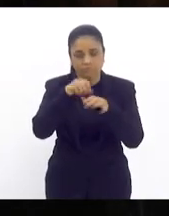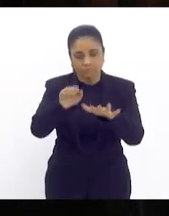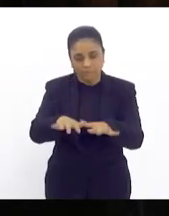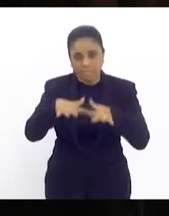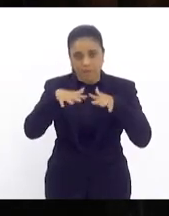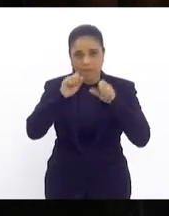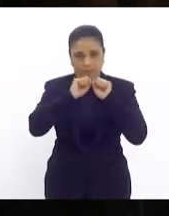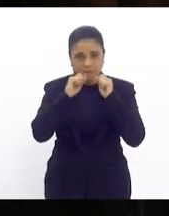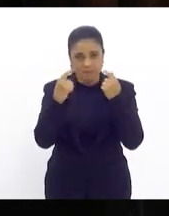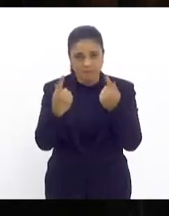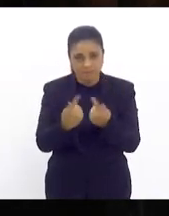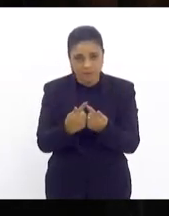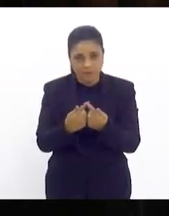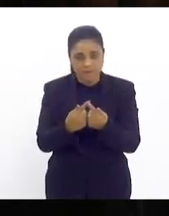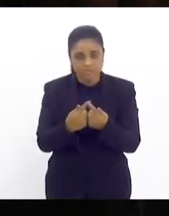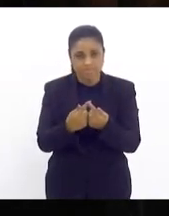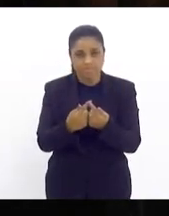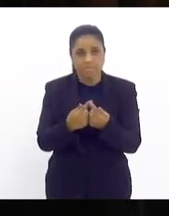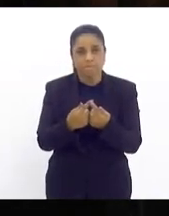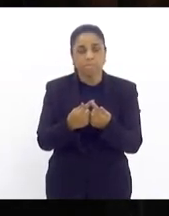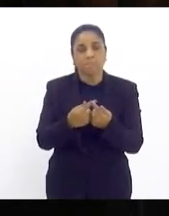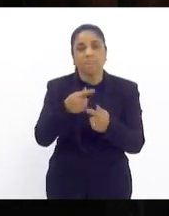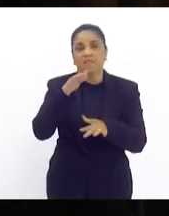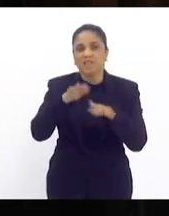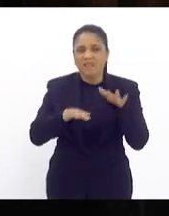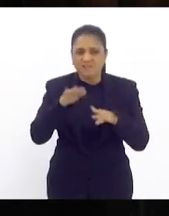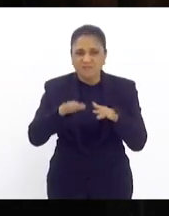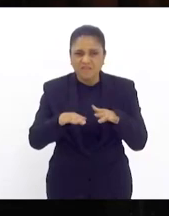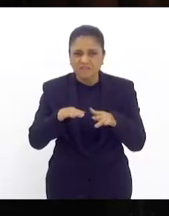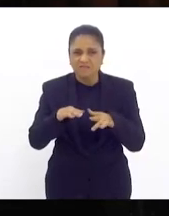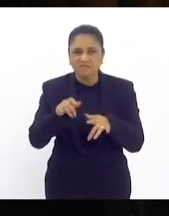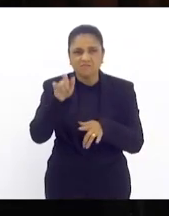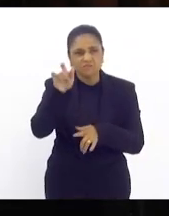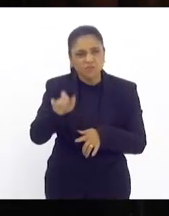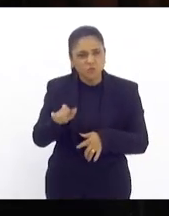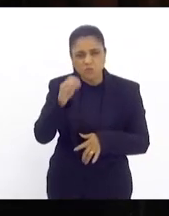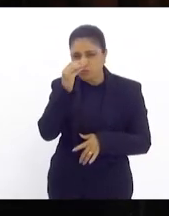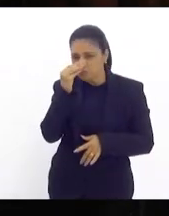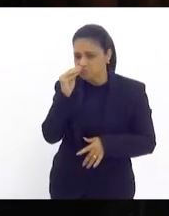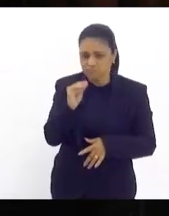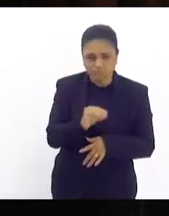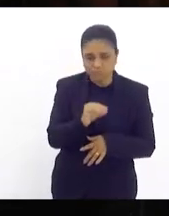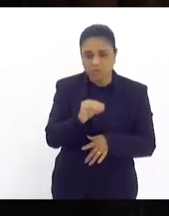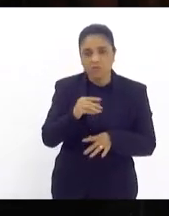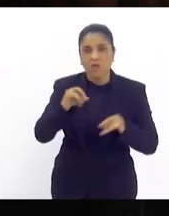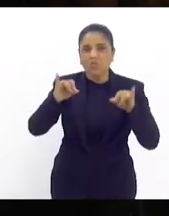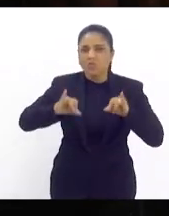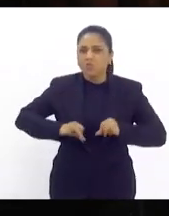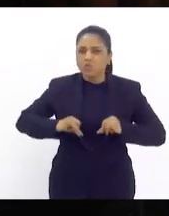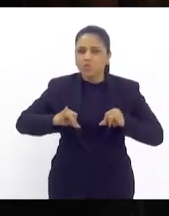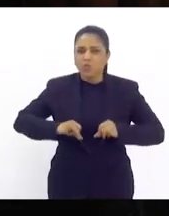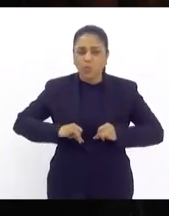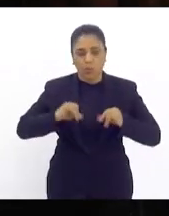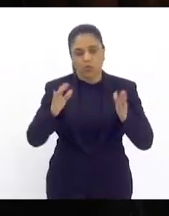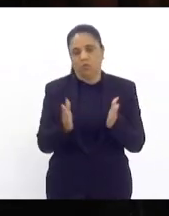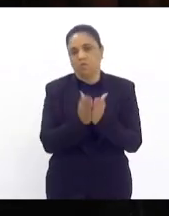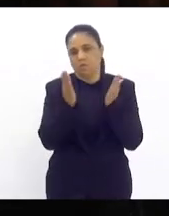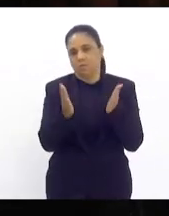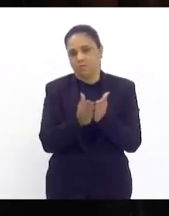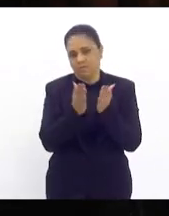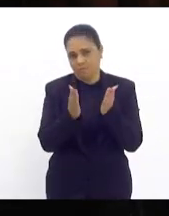que muitas vezes ignora e faz chacota com a dor que a pobreza sente